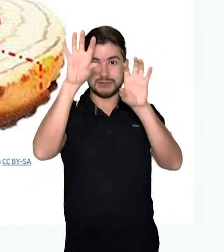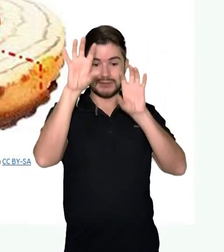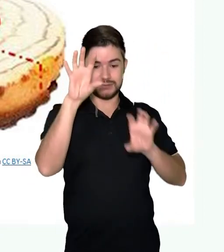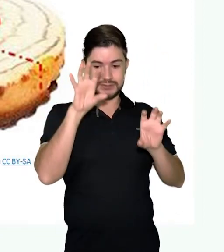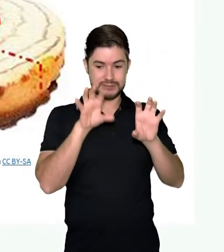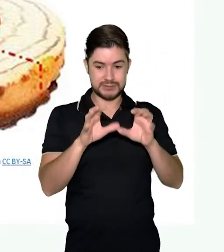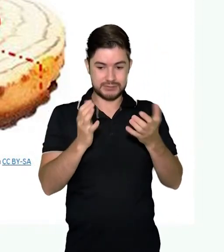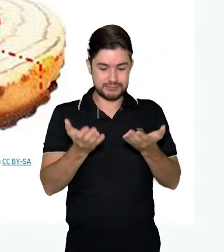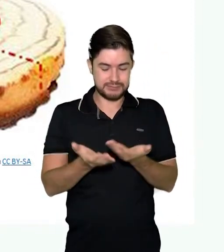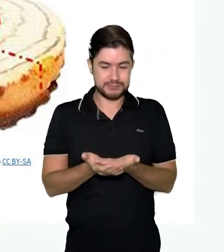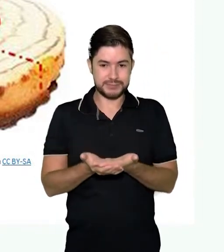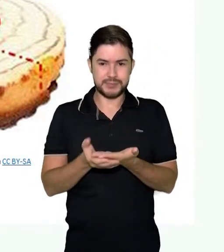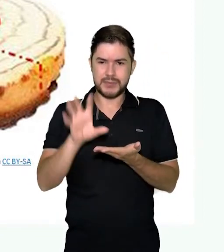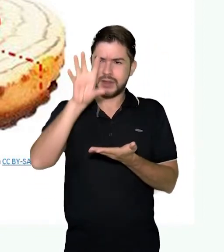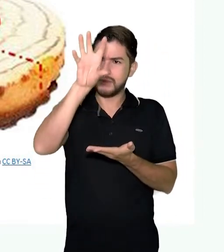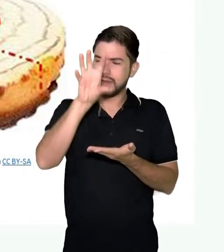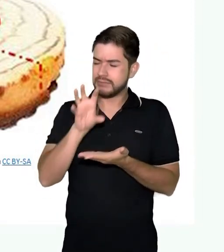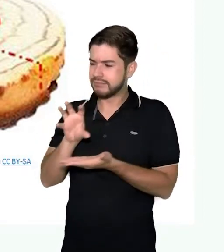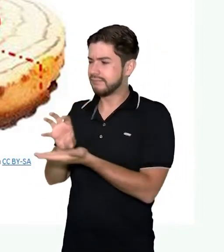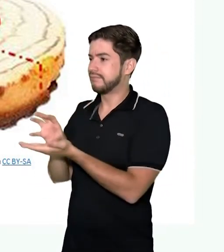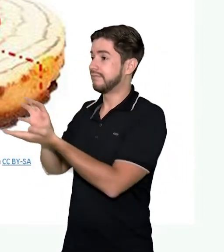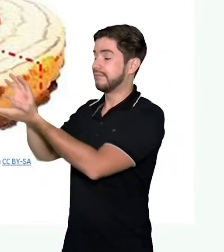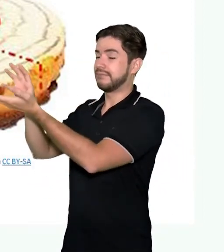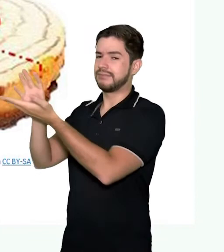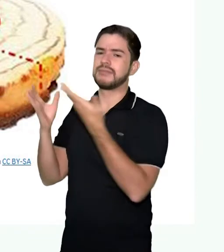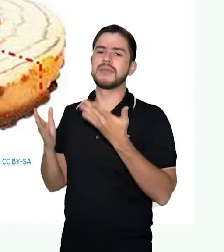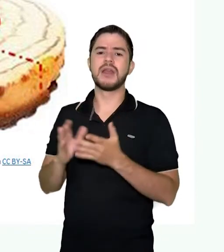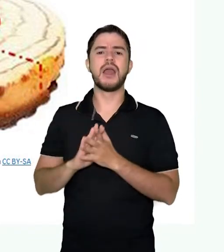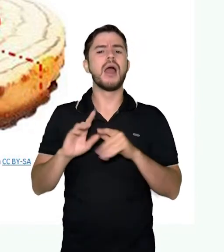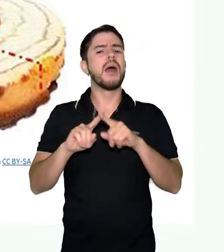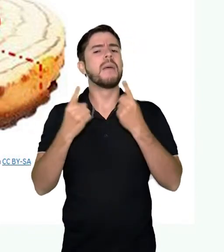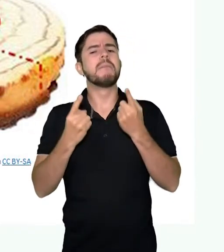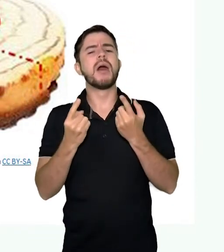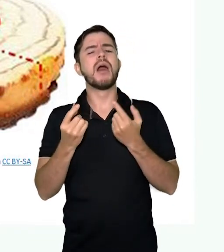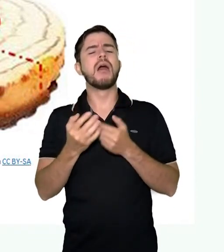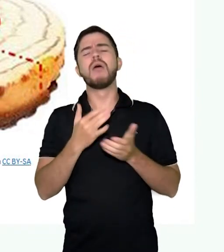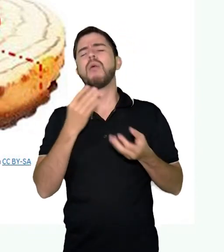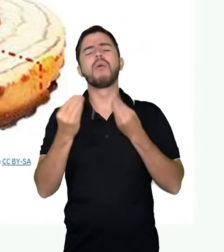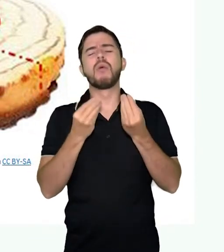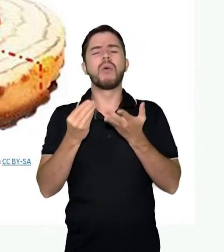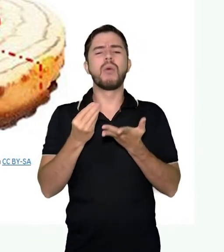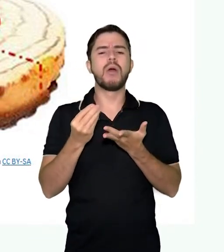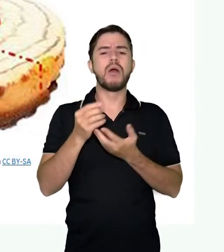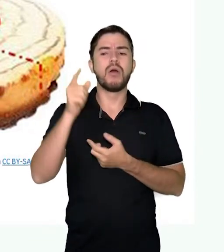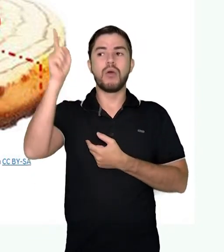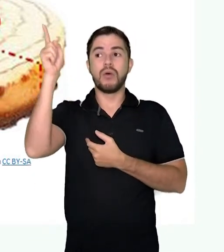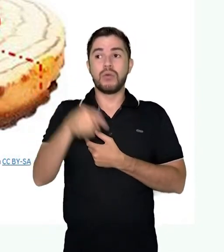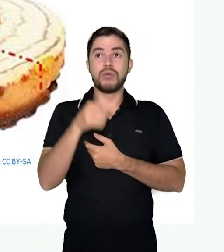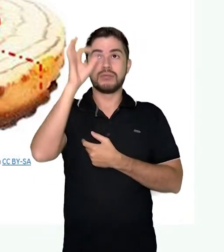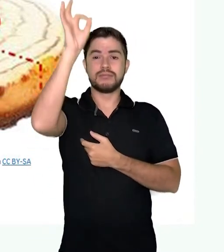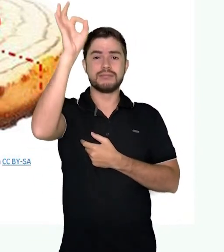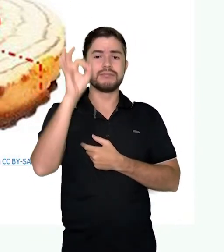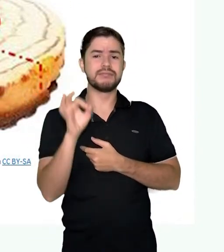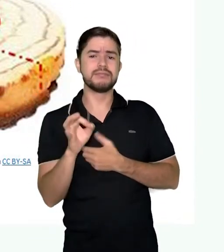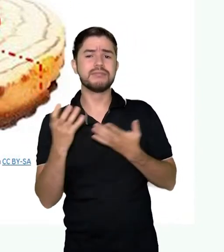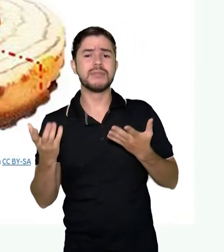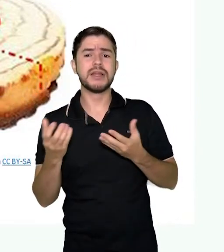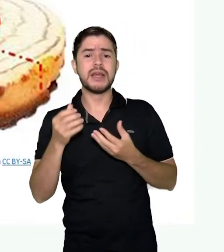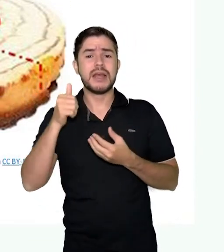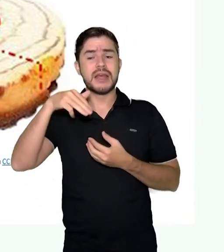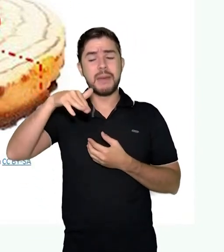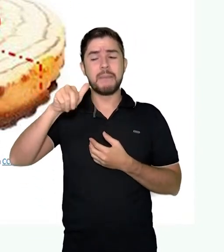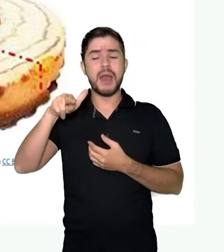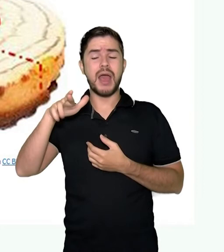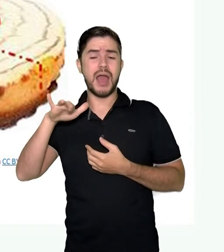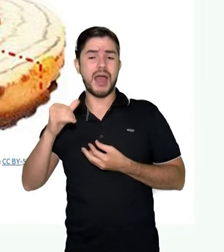dar para a Ana. E aí, eu pergunto a vocês, qual é o percentual do bolo